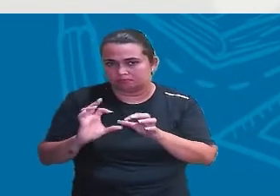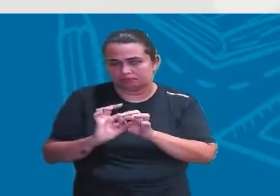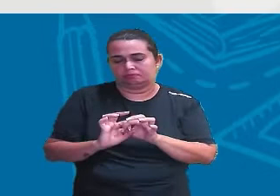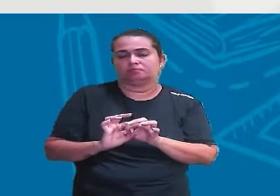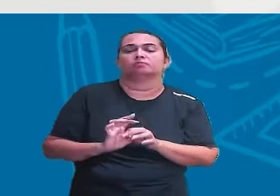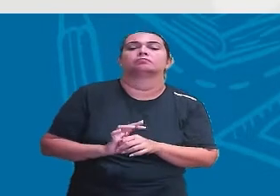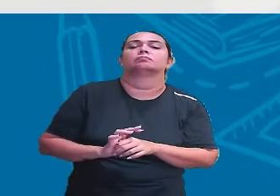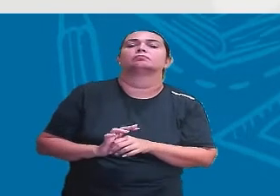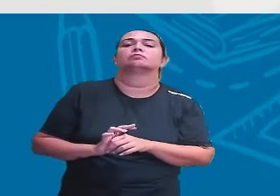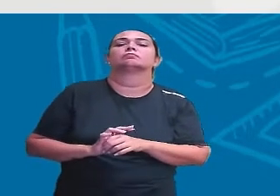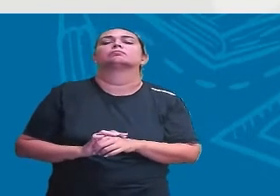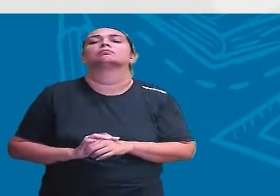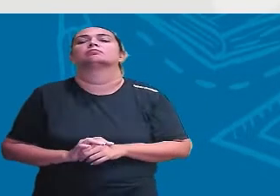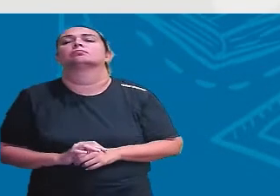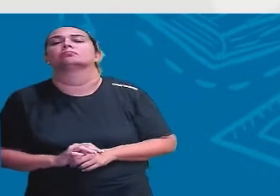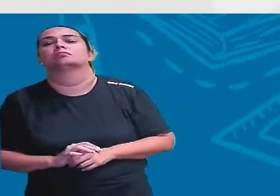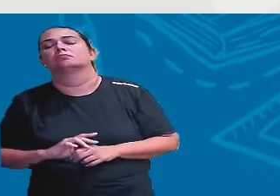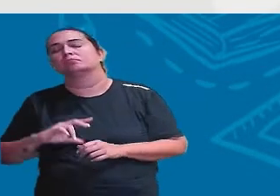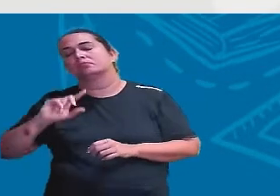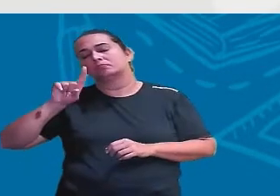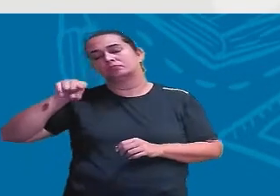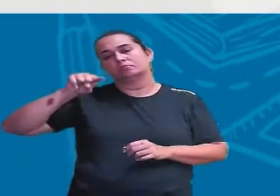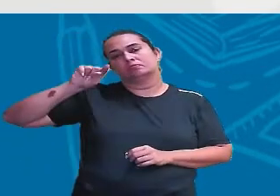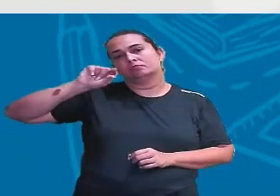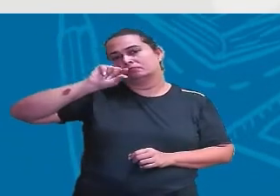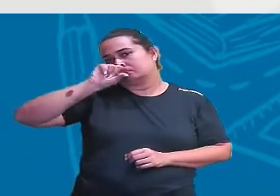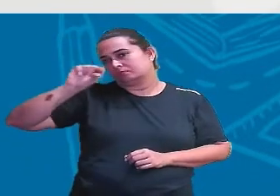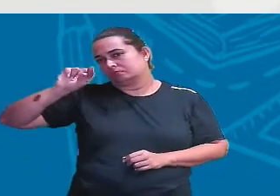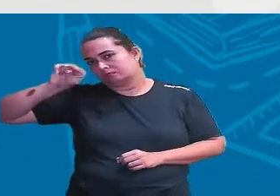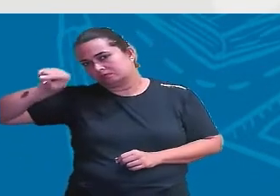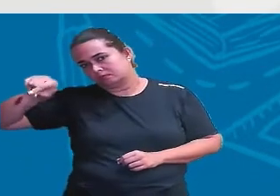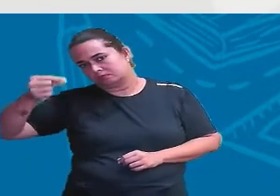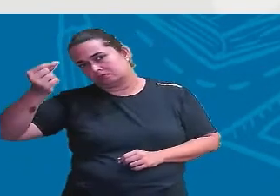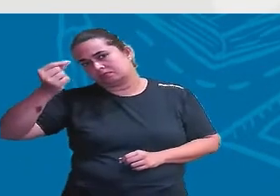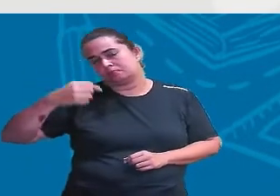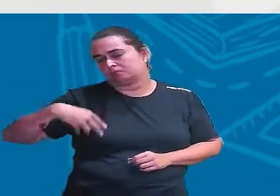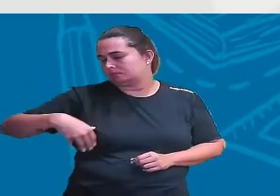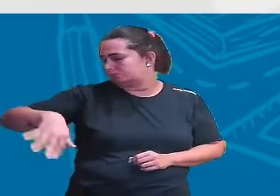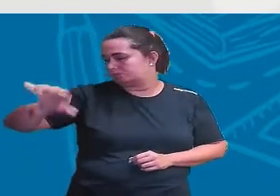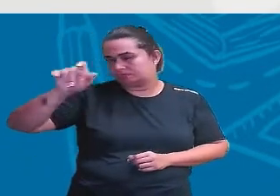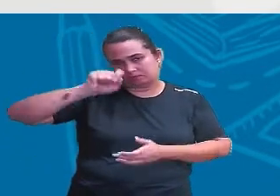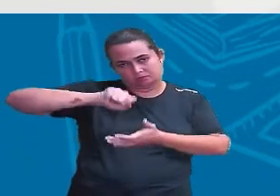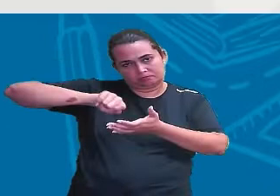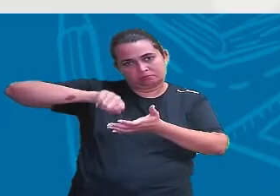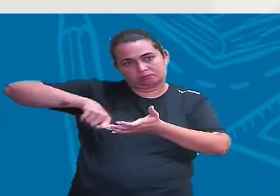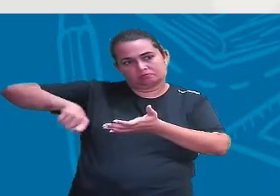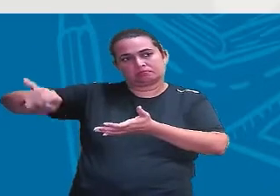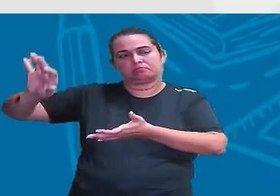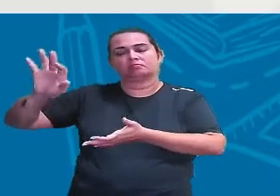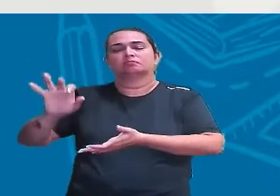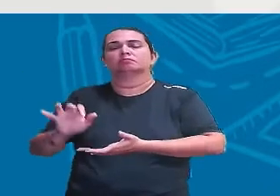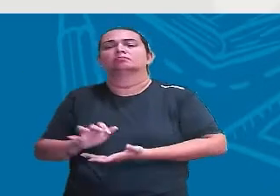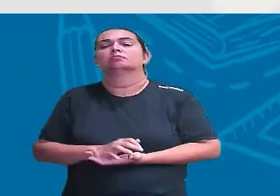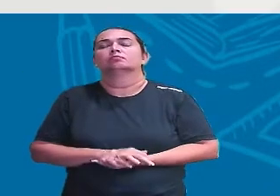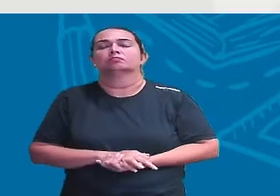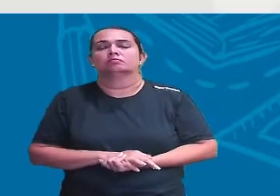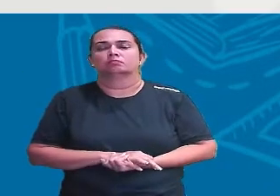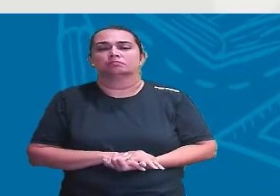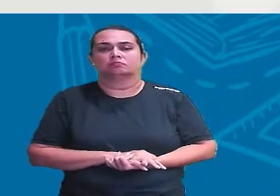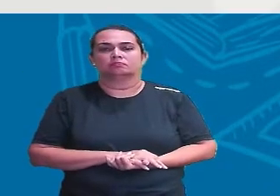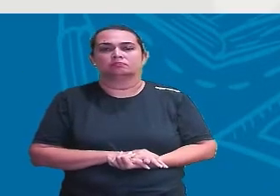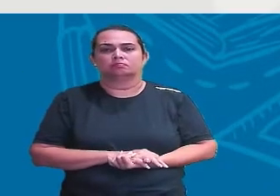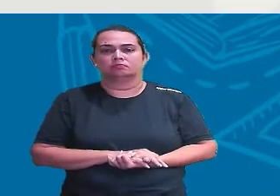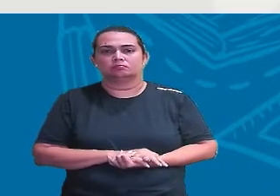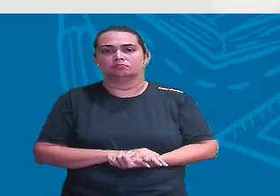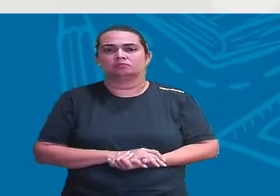coloca o seu advérbio conjuntivo seguido de vírgula, e aí continua o que você quer falar sobre aquele assunto. Lembrando